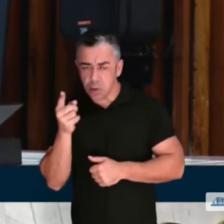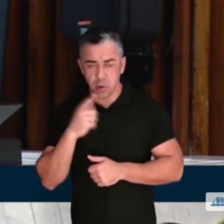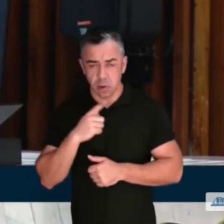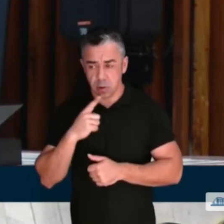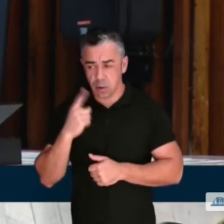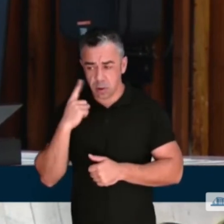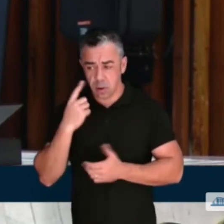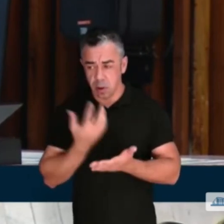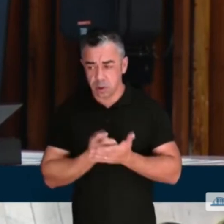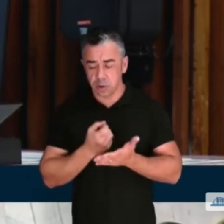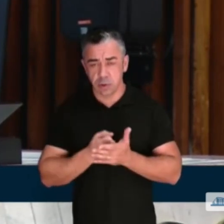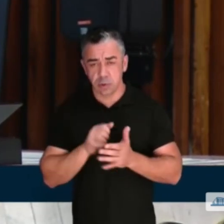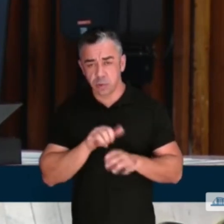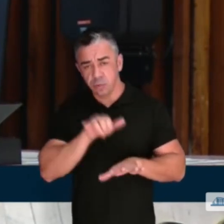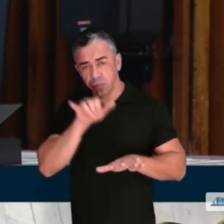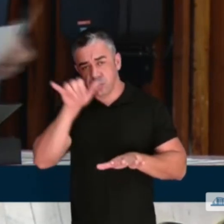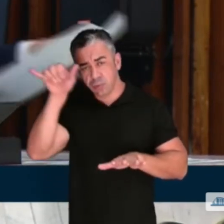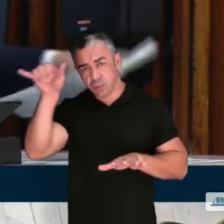ó.